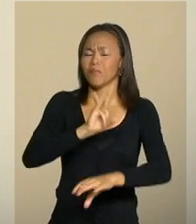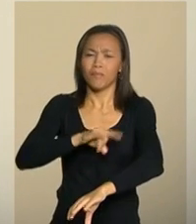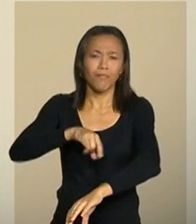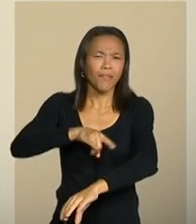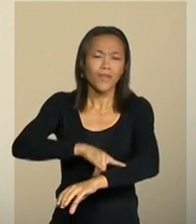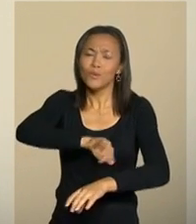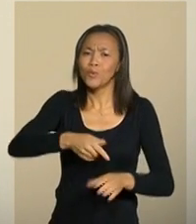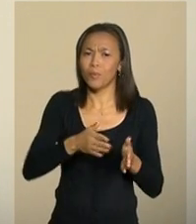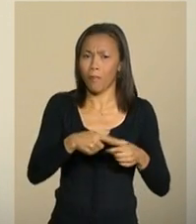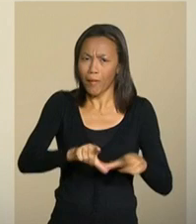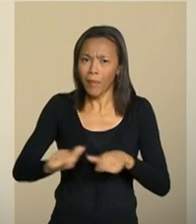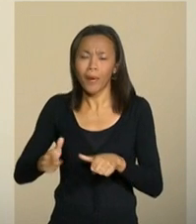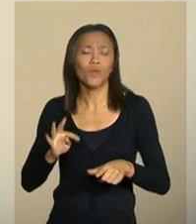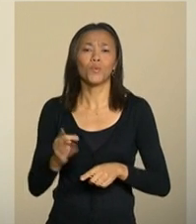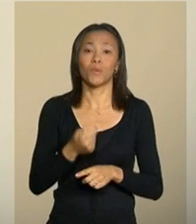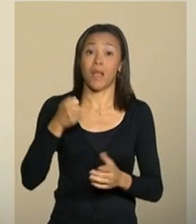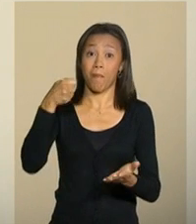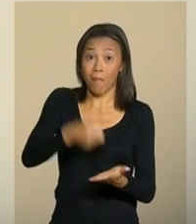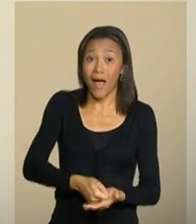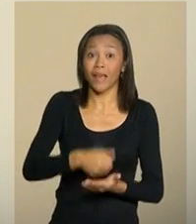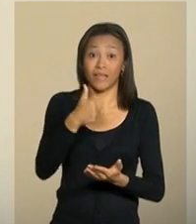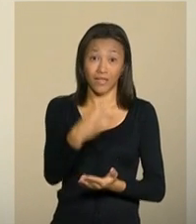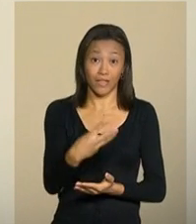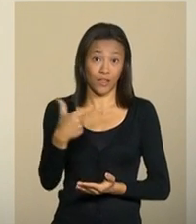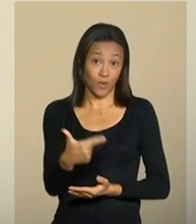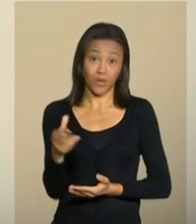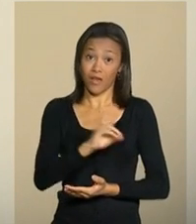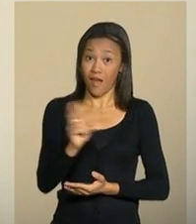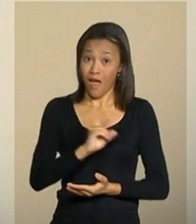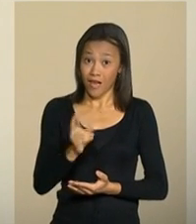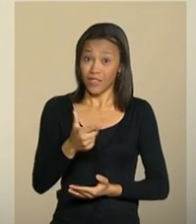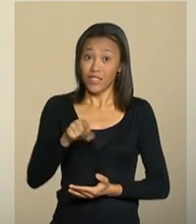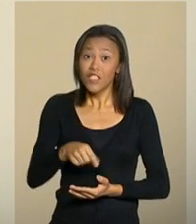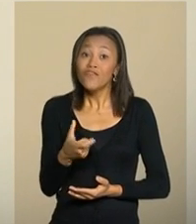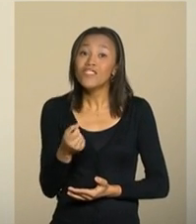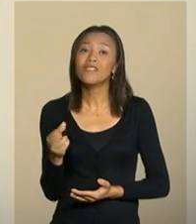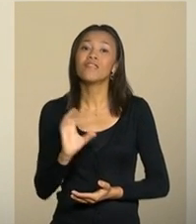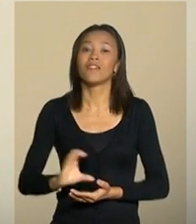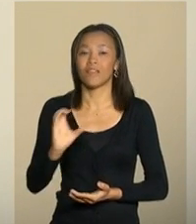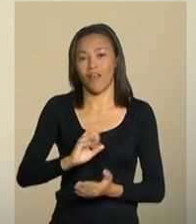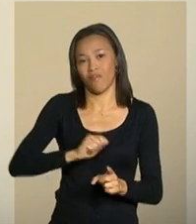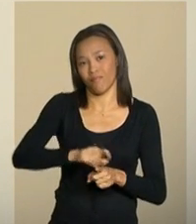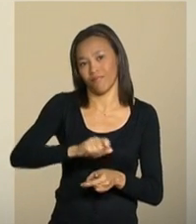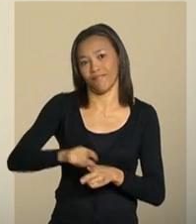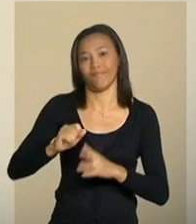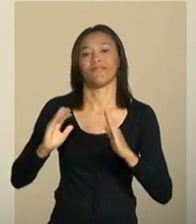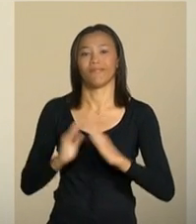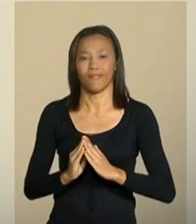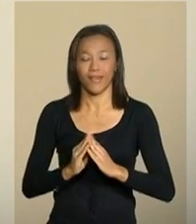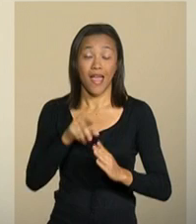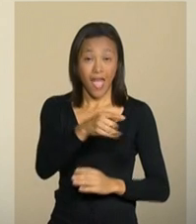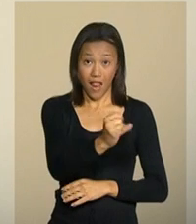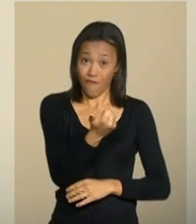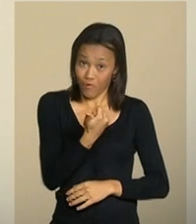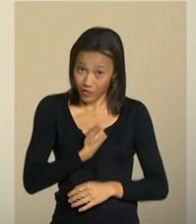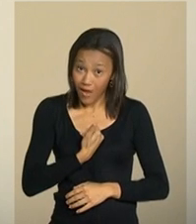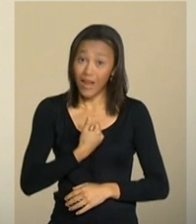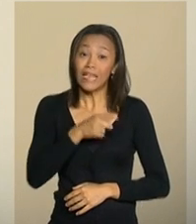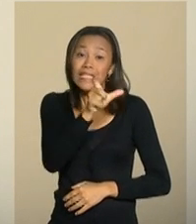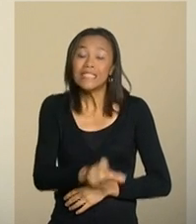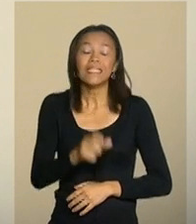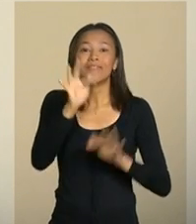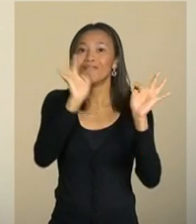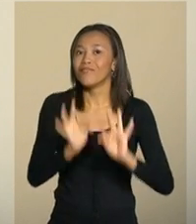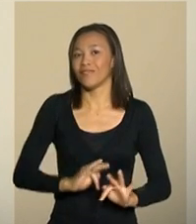e Ana Maria paga apenas R 32,20 por mês de prestação ela nos conta Luciano que está